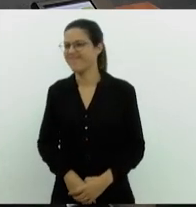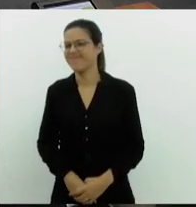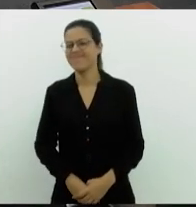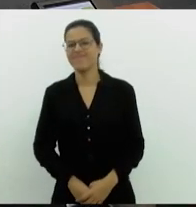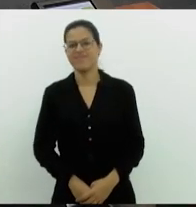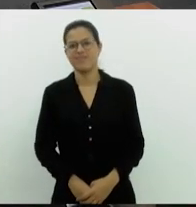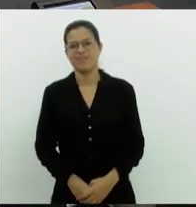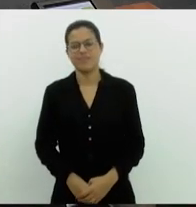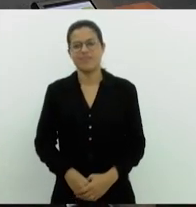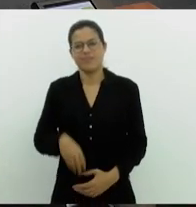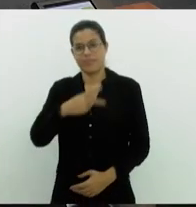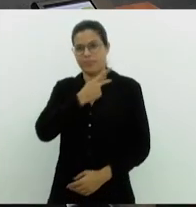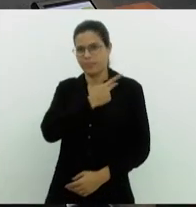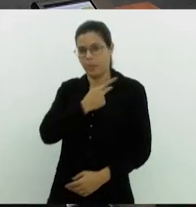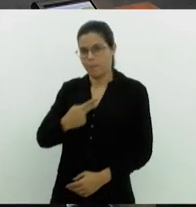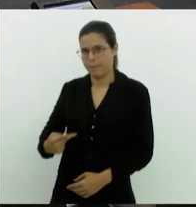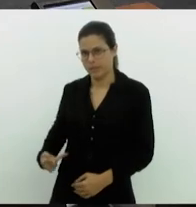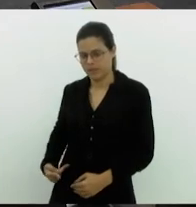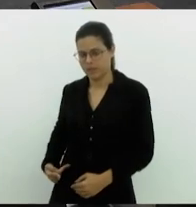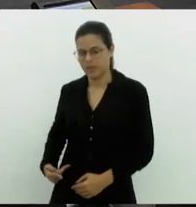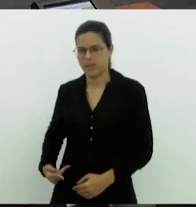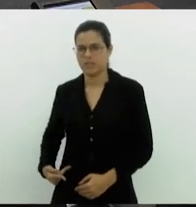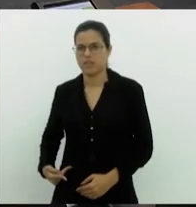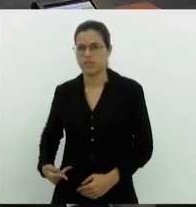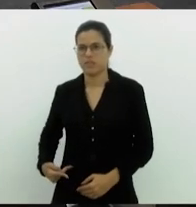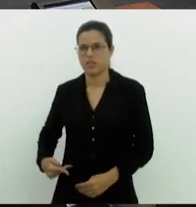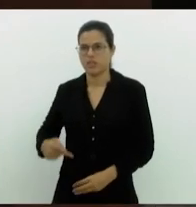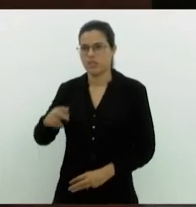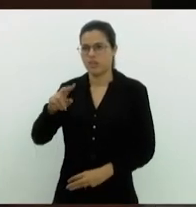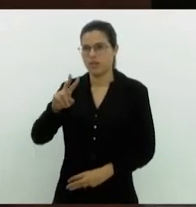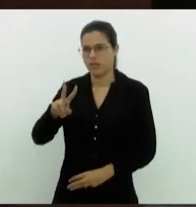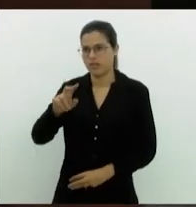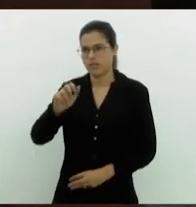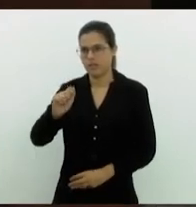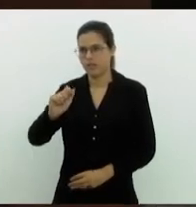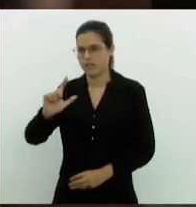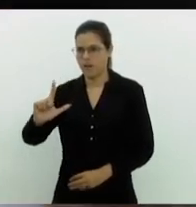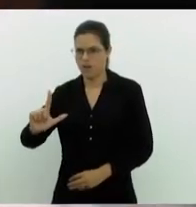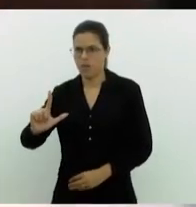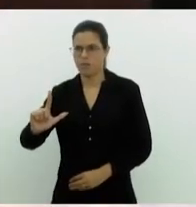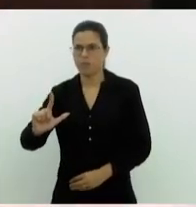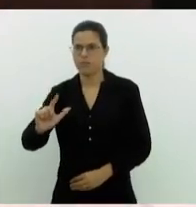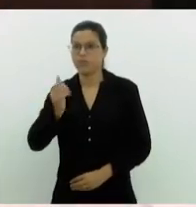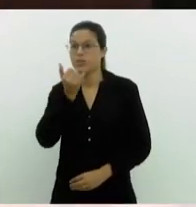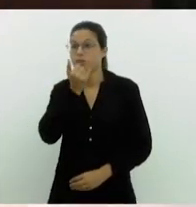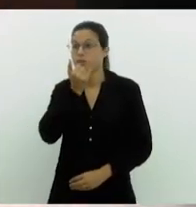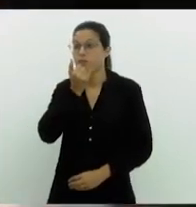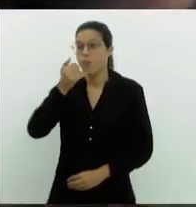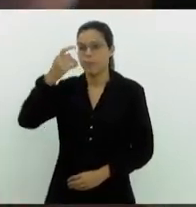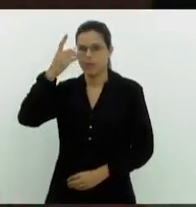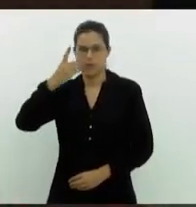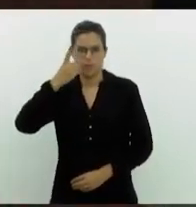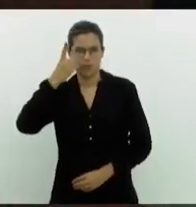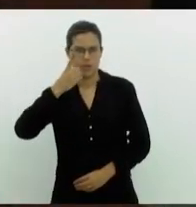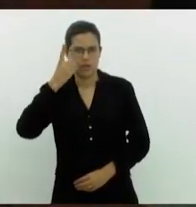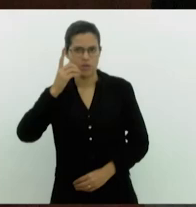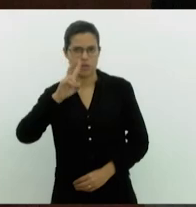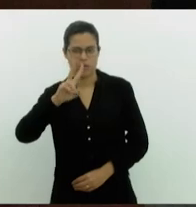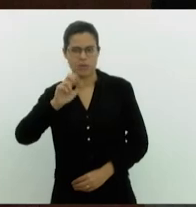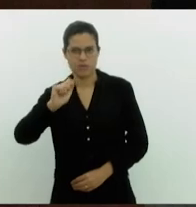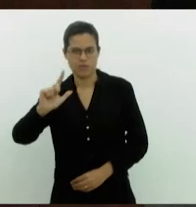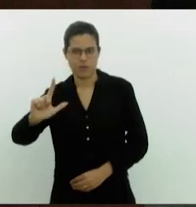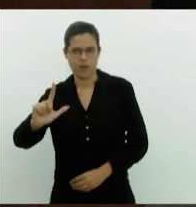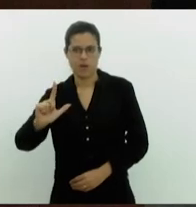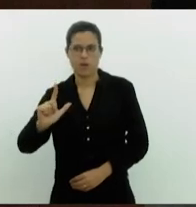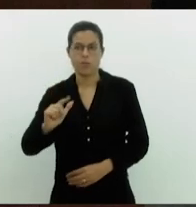Senhor presidente Valda Seasa, desculpe, deputado Valda Seasa,